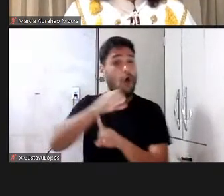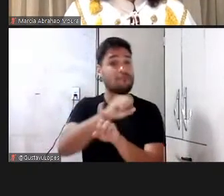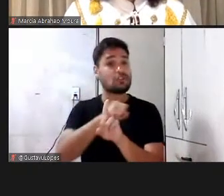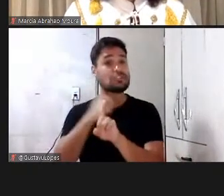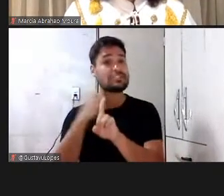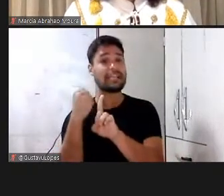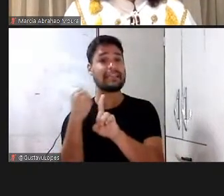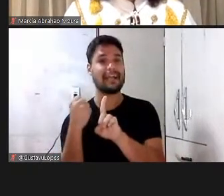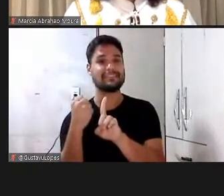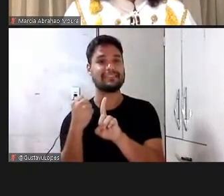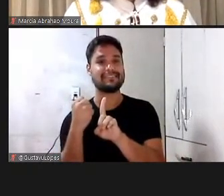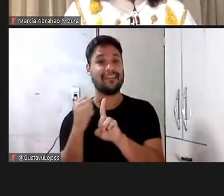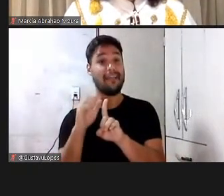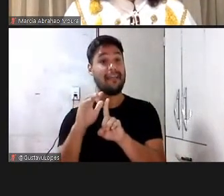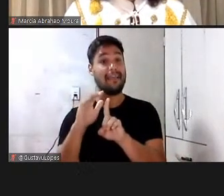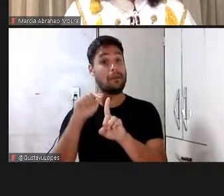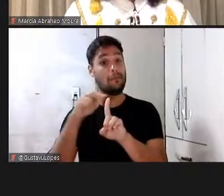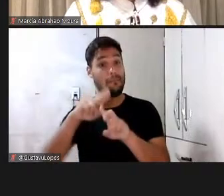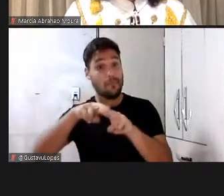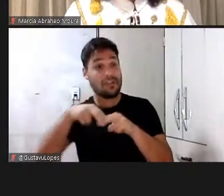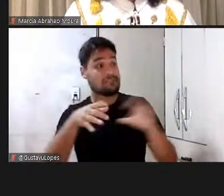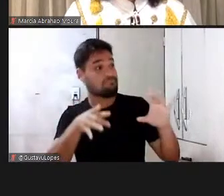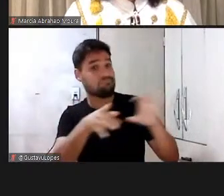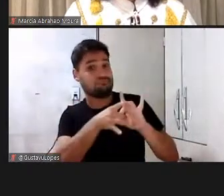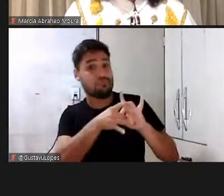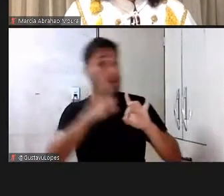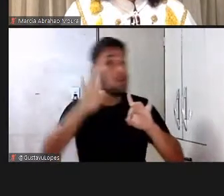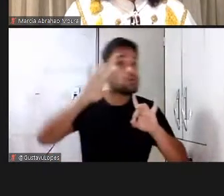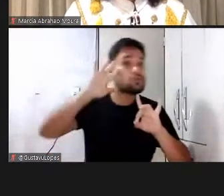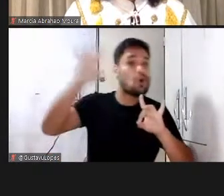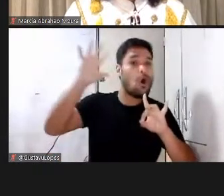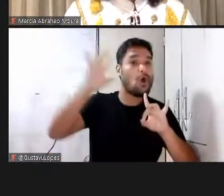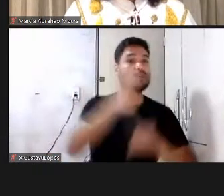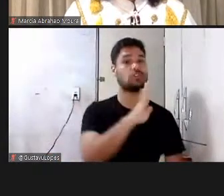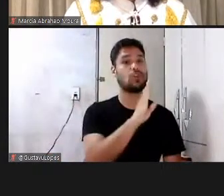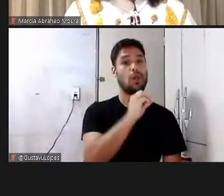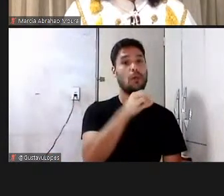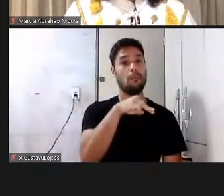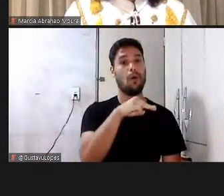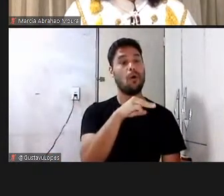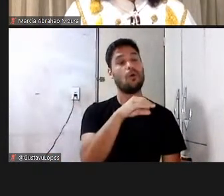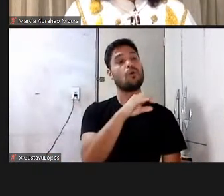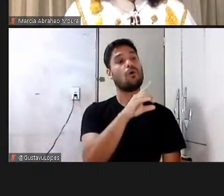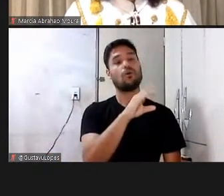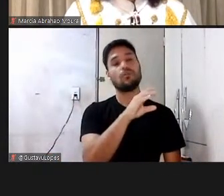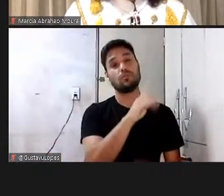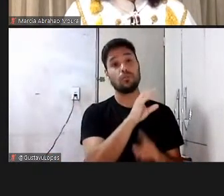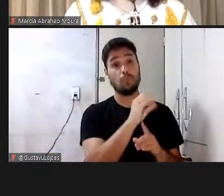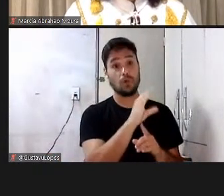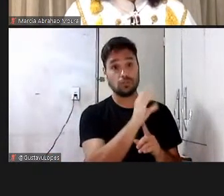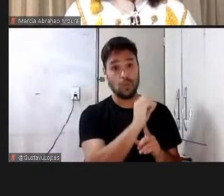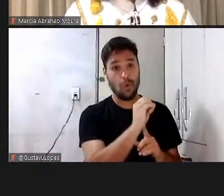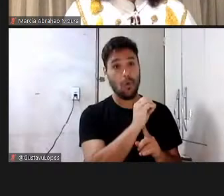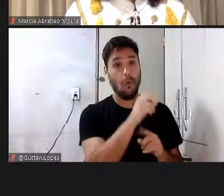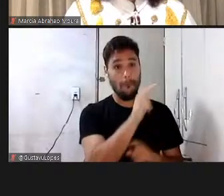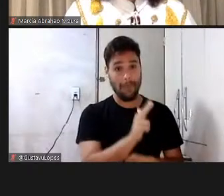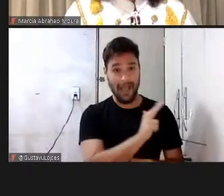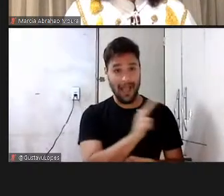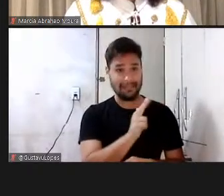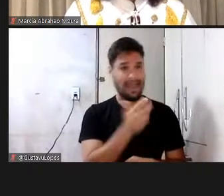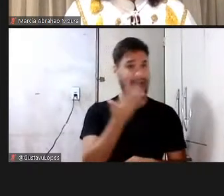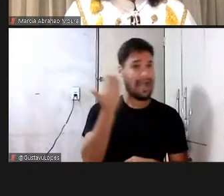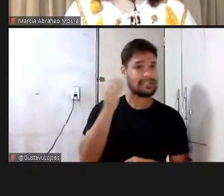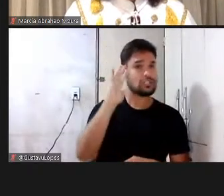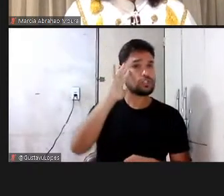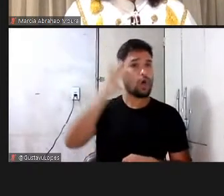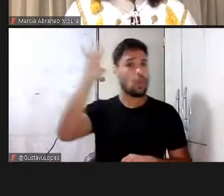traduzindo assim o sonho de Dom Bosco, que visualizou o surgimento de uma civilização entre os paralelos 15